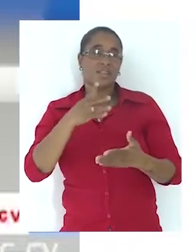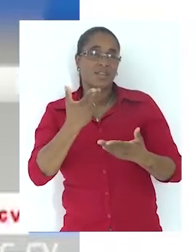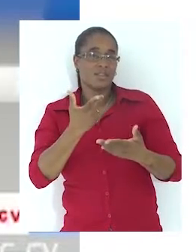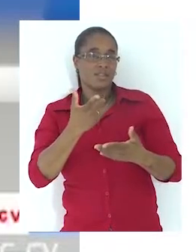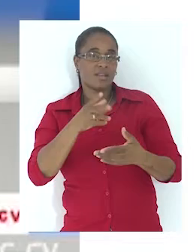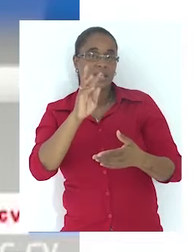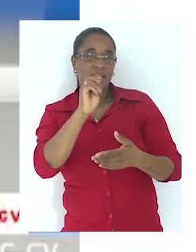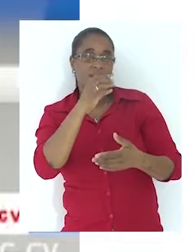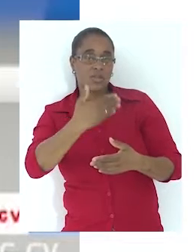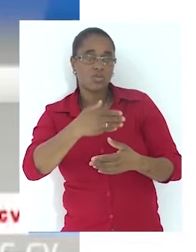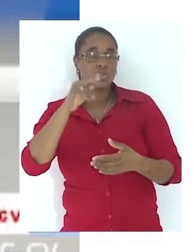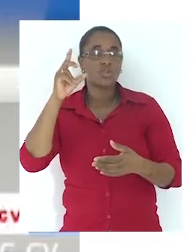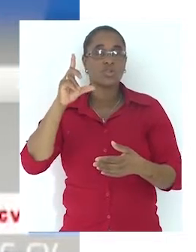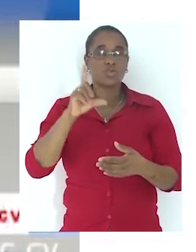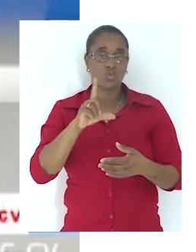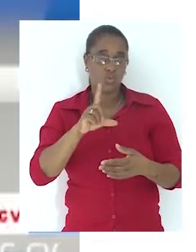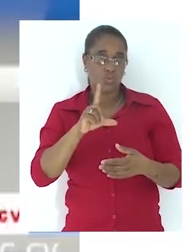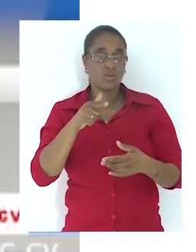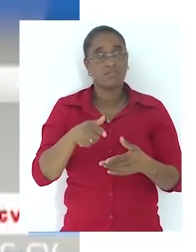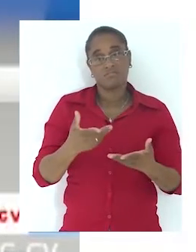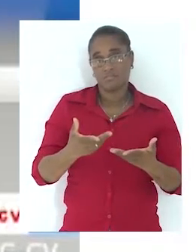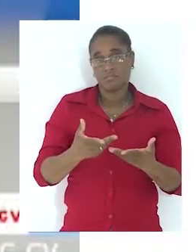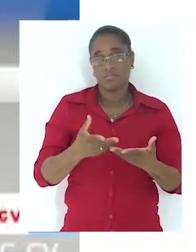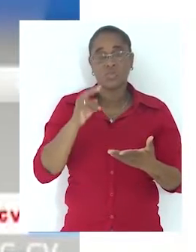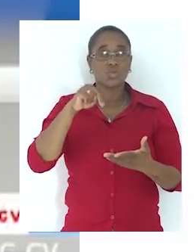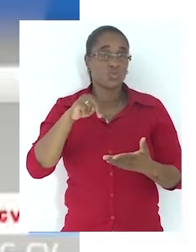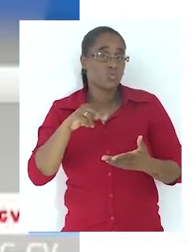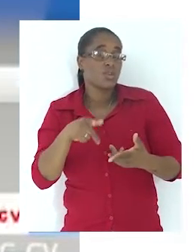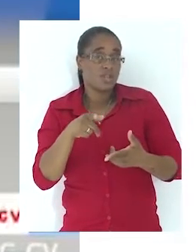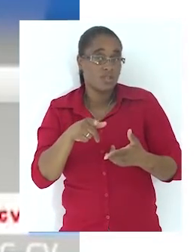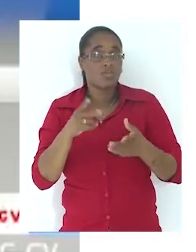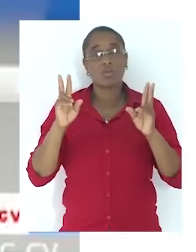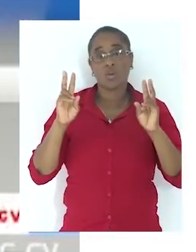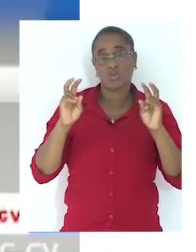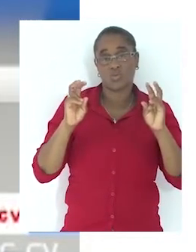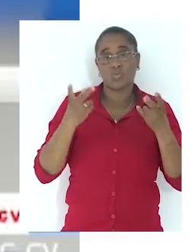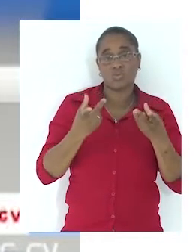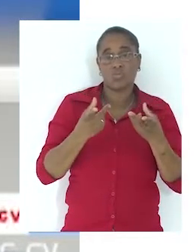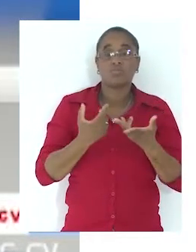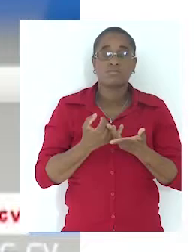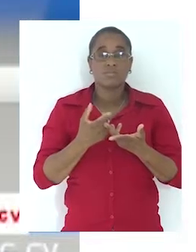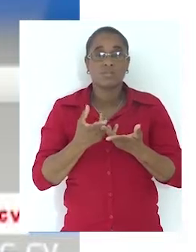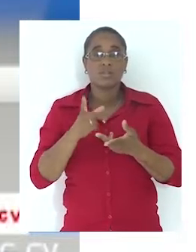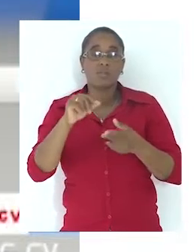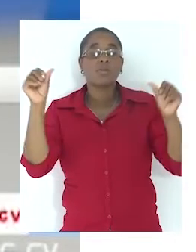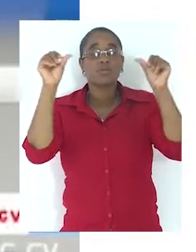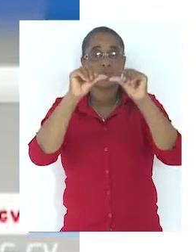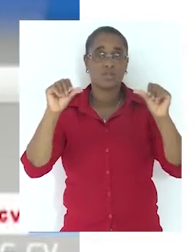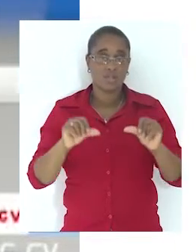31 de julho, e se fariam ajustes, tanto em termos de conteúdos como em termos de sistema